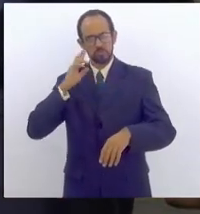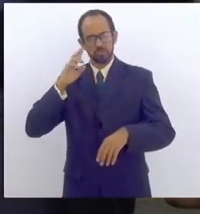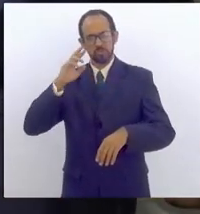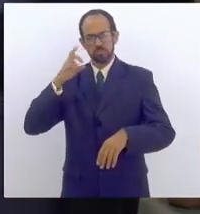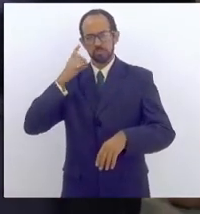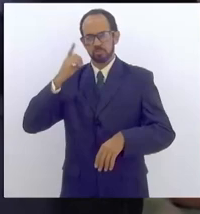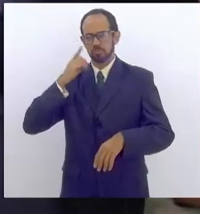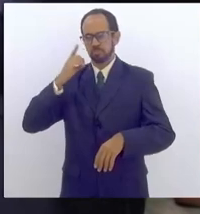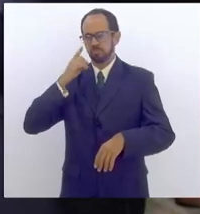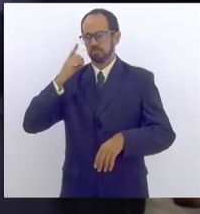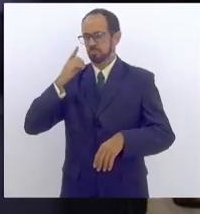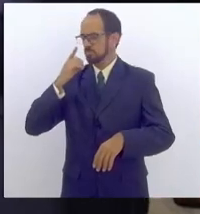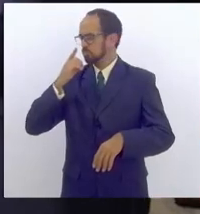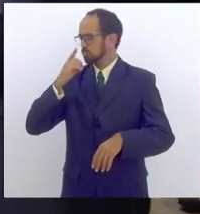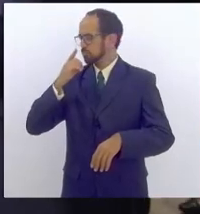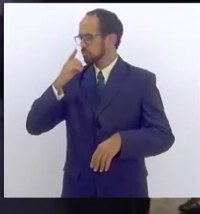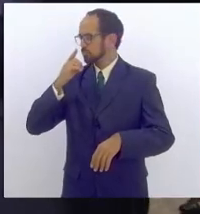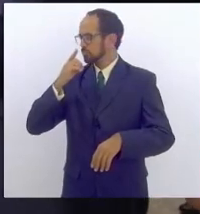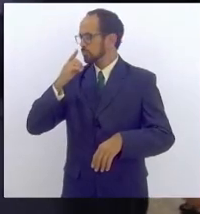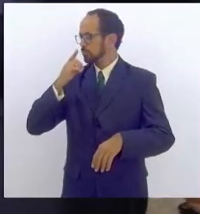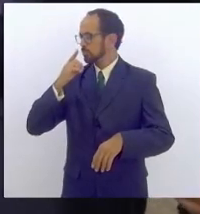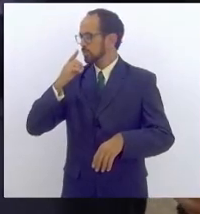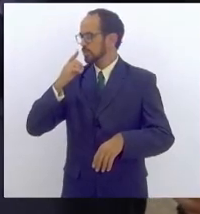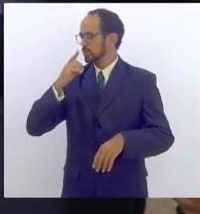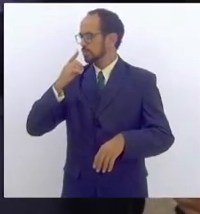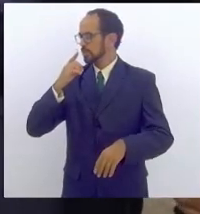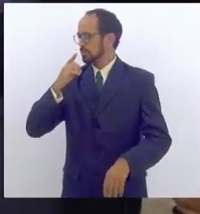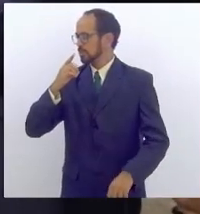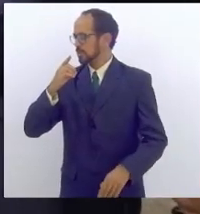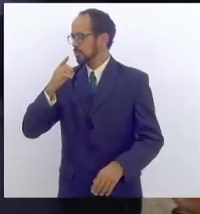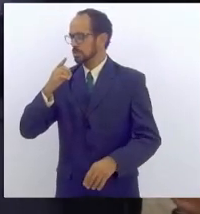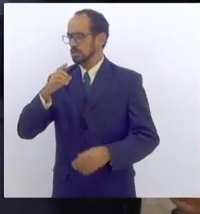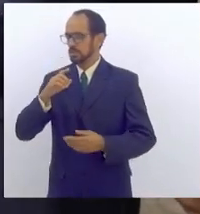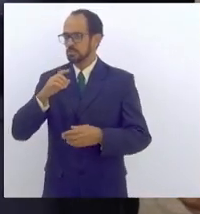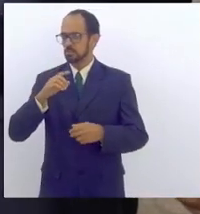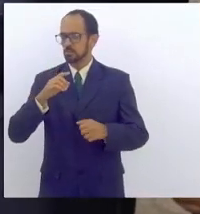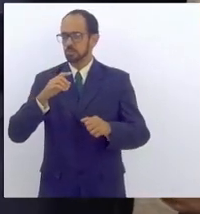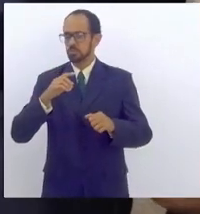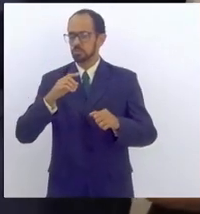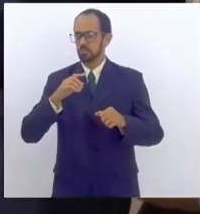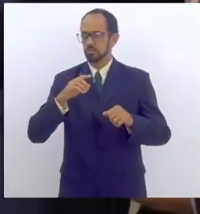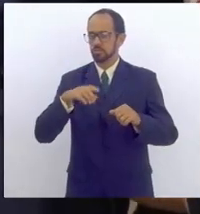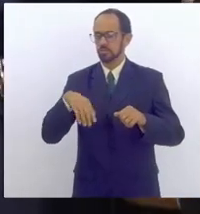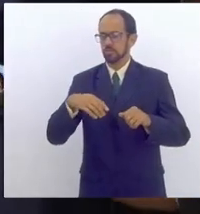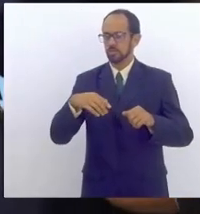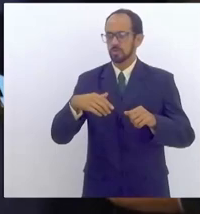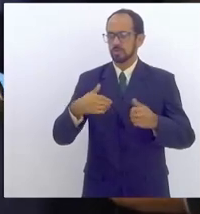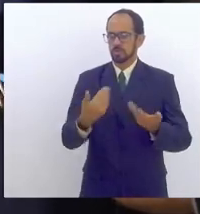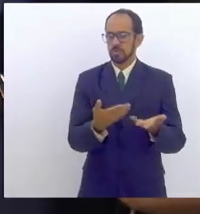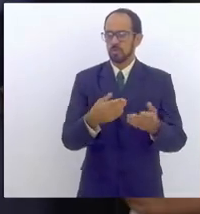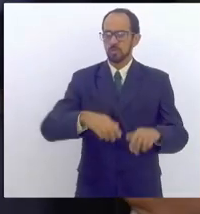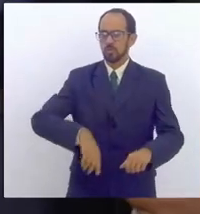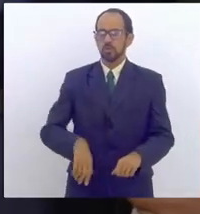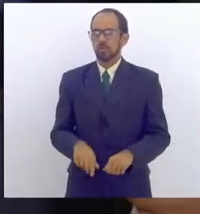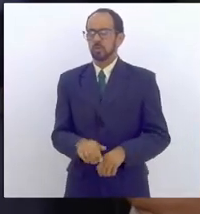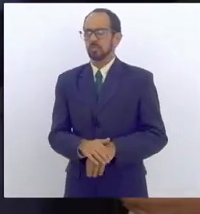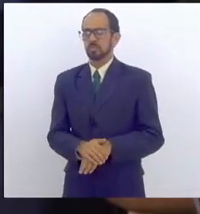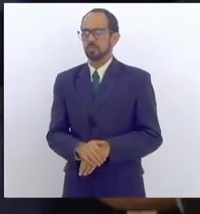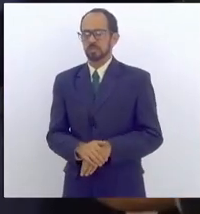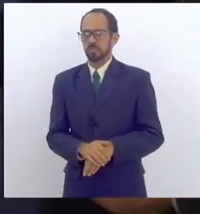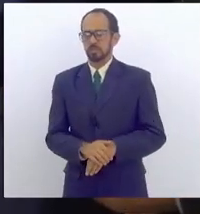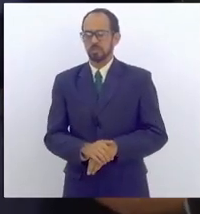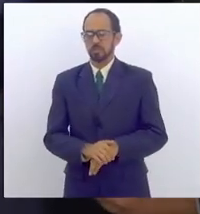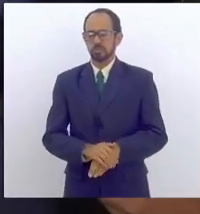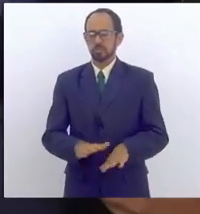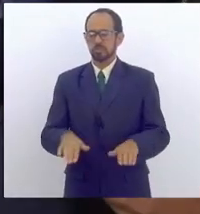colegas parlamentares. E, em nome da pluralidade desta casa, né,